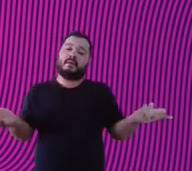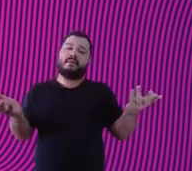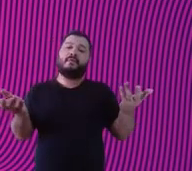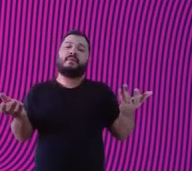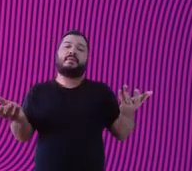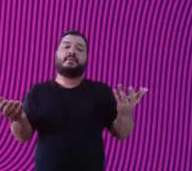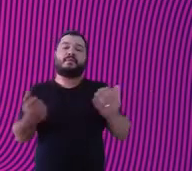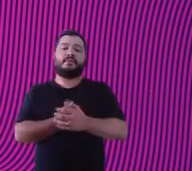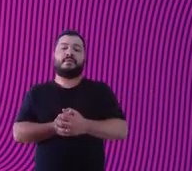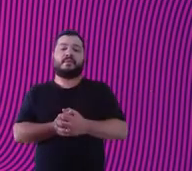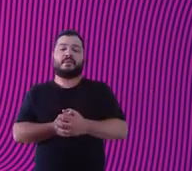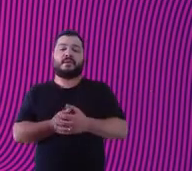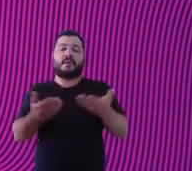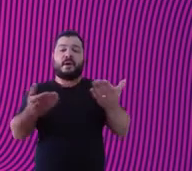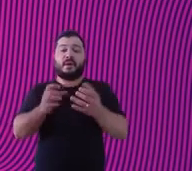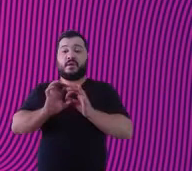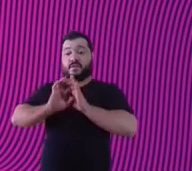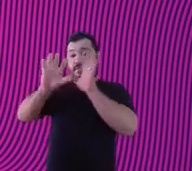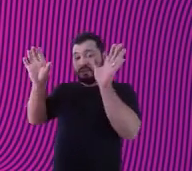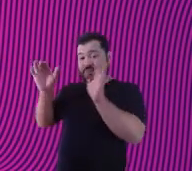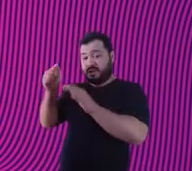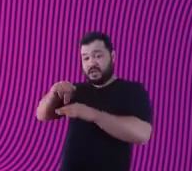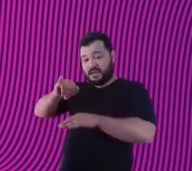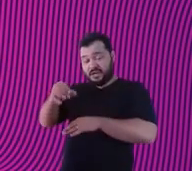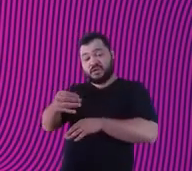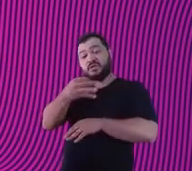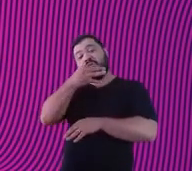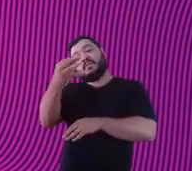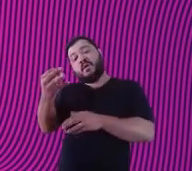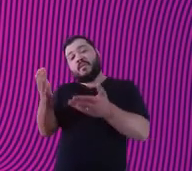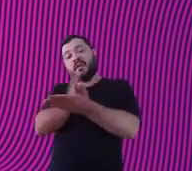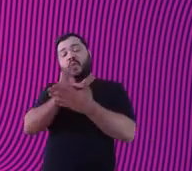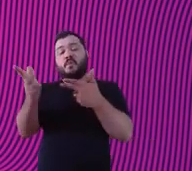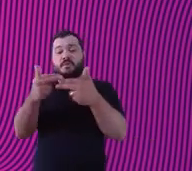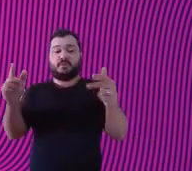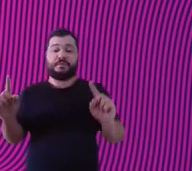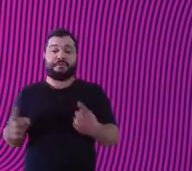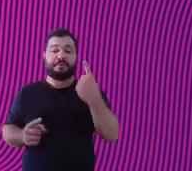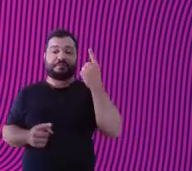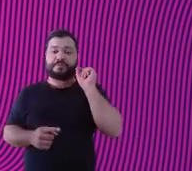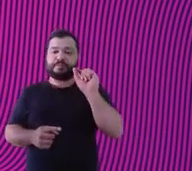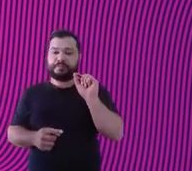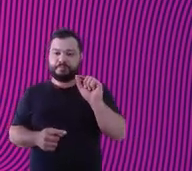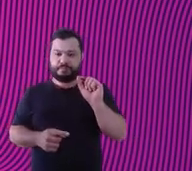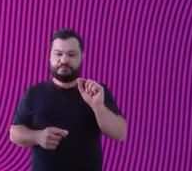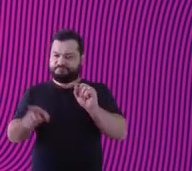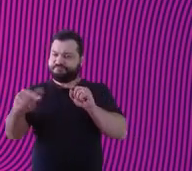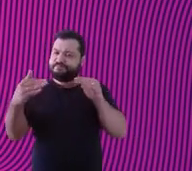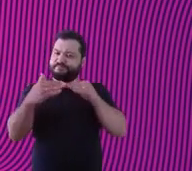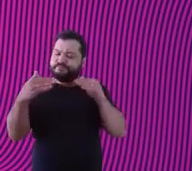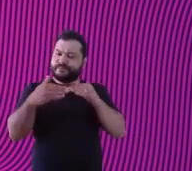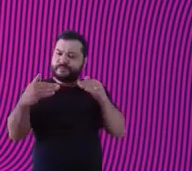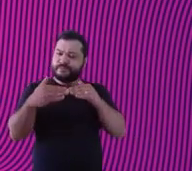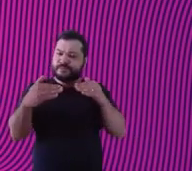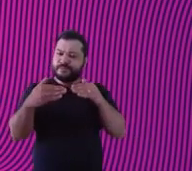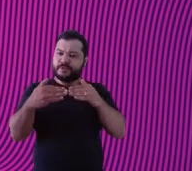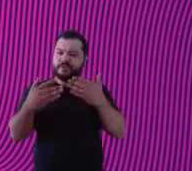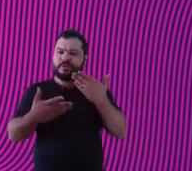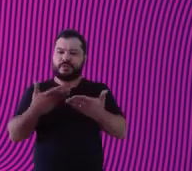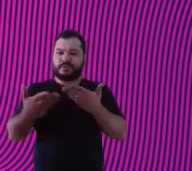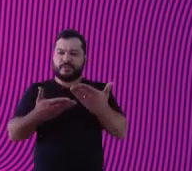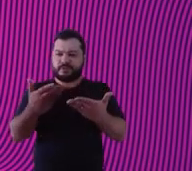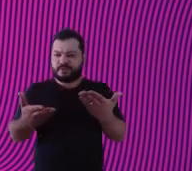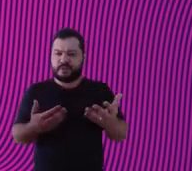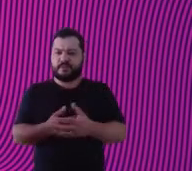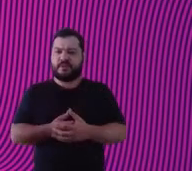a bola longe ele comentar algumas coisas primeiro a seguinte arma concorda com esse esse tratamento é